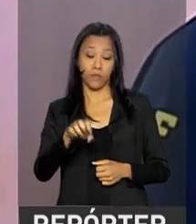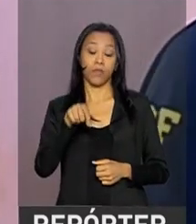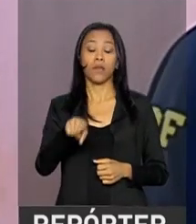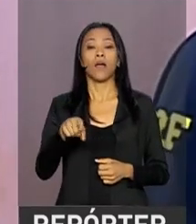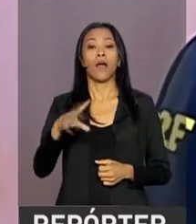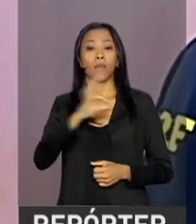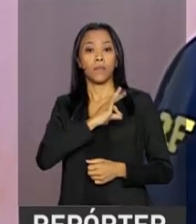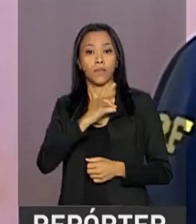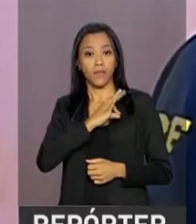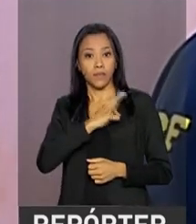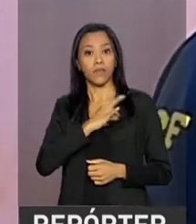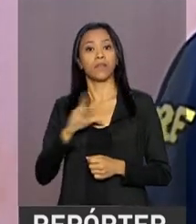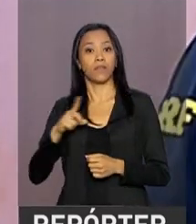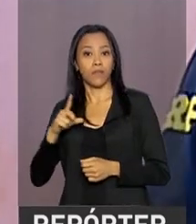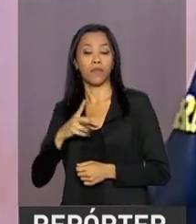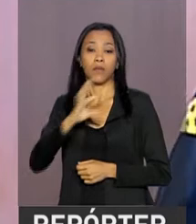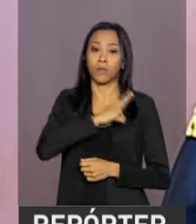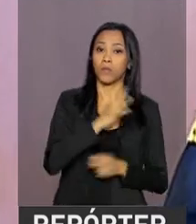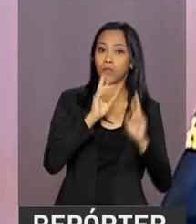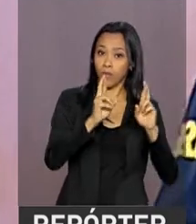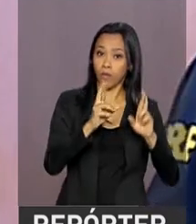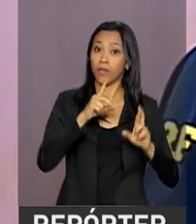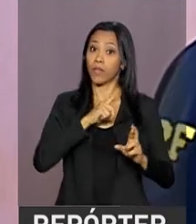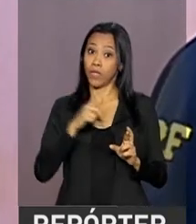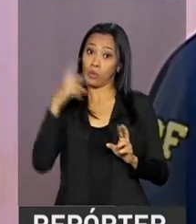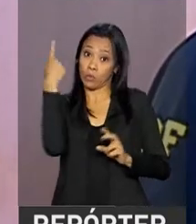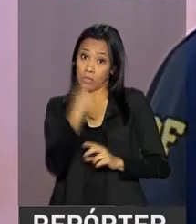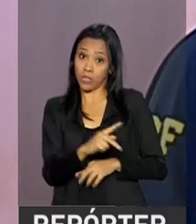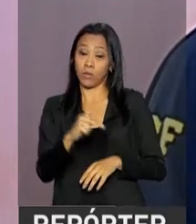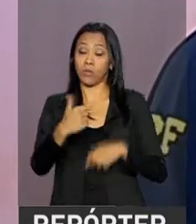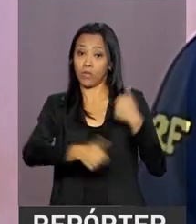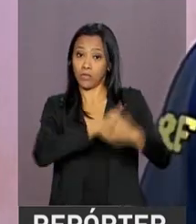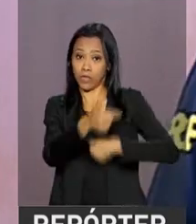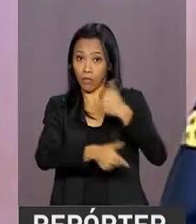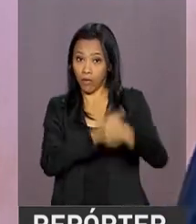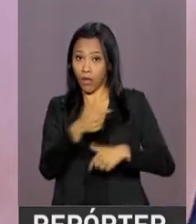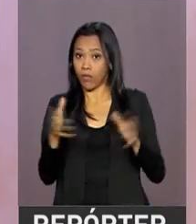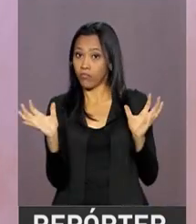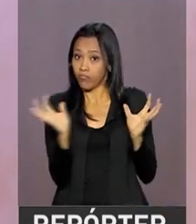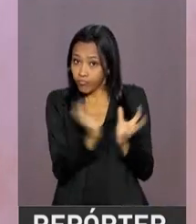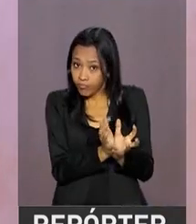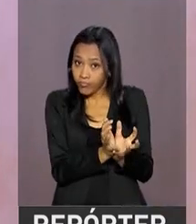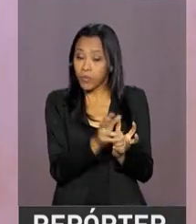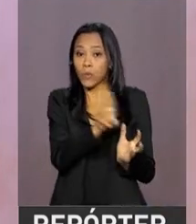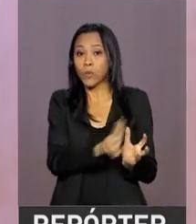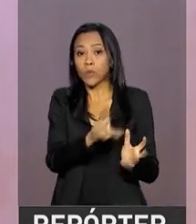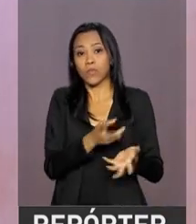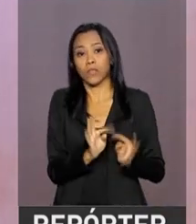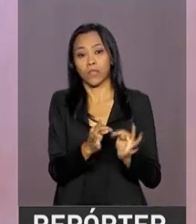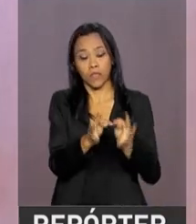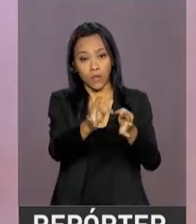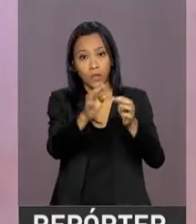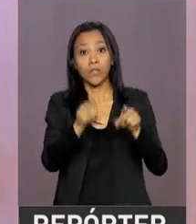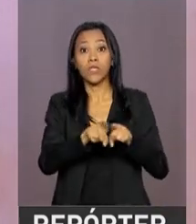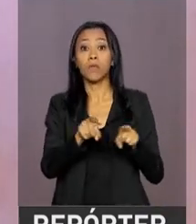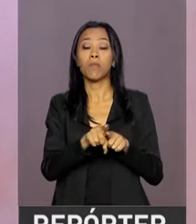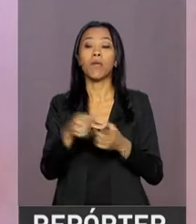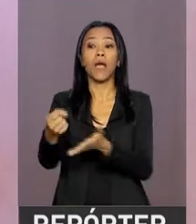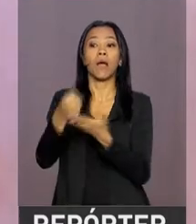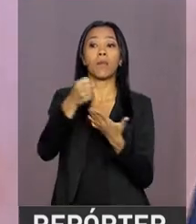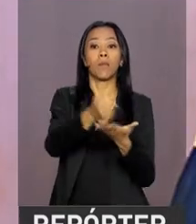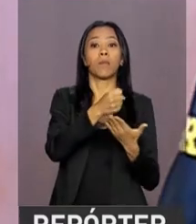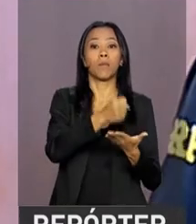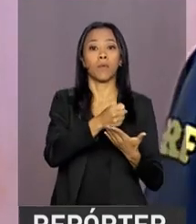presença policial ela tem as ações pontuais o uso de inteligência policial de tecnologia ea cooperação com as outras instituições